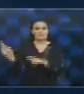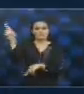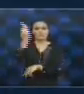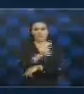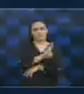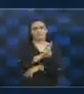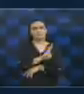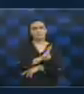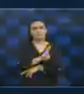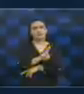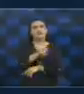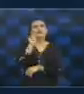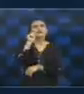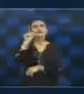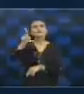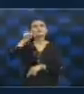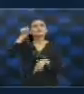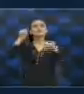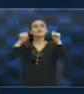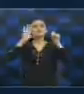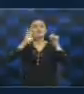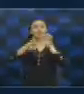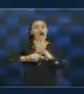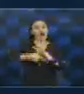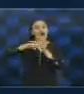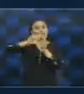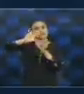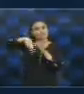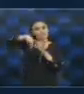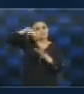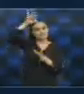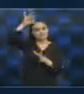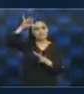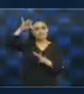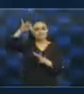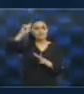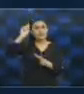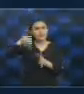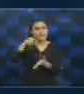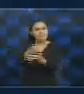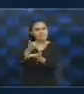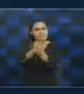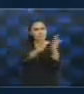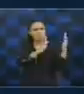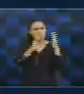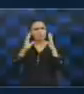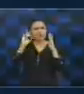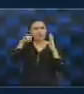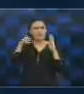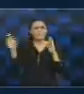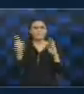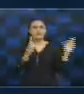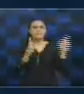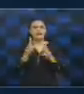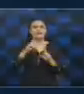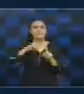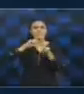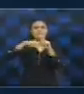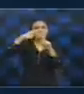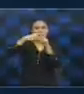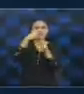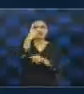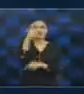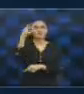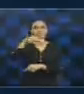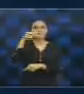A ordem também já está definida por sorteio prévio. E neste mesmo bloco, os candidatos terão mais 2 minutos para fazer